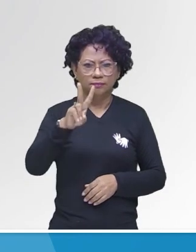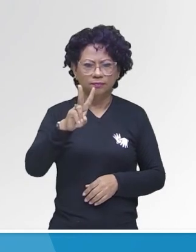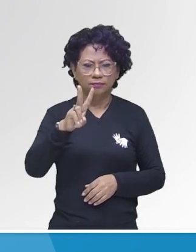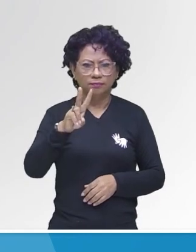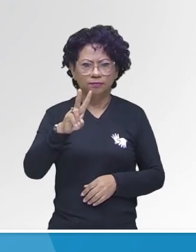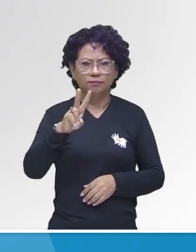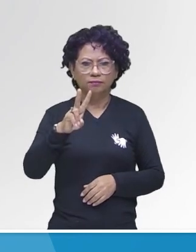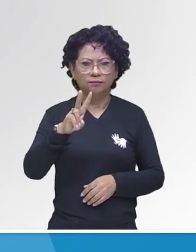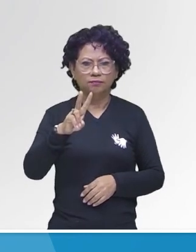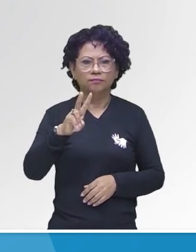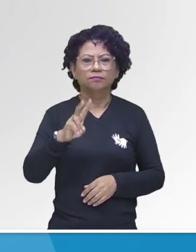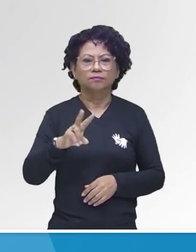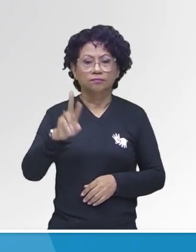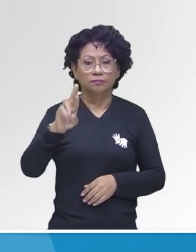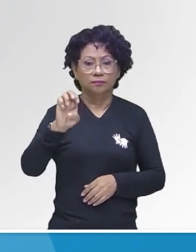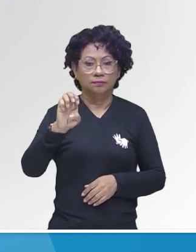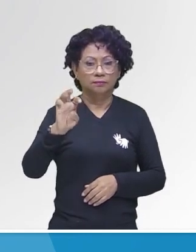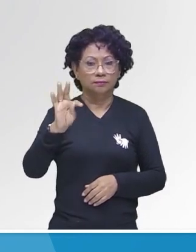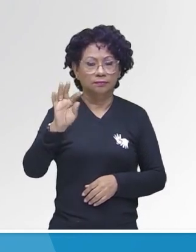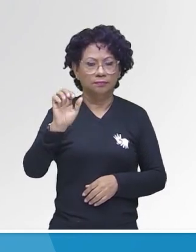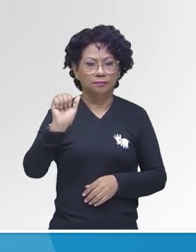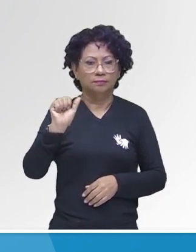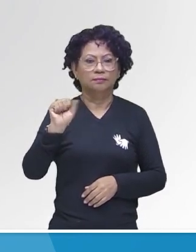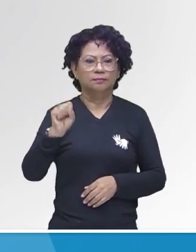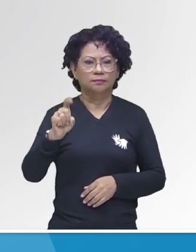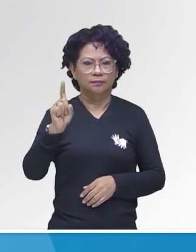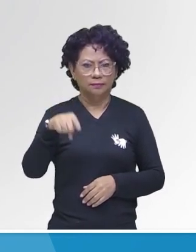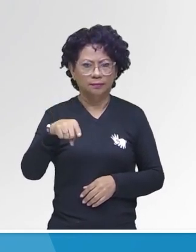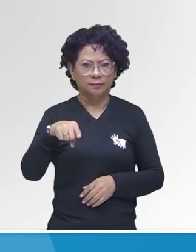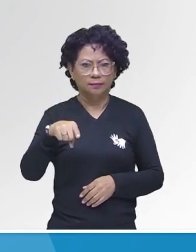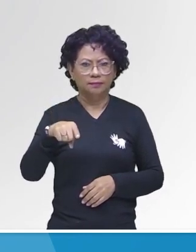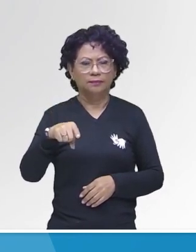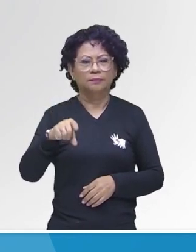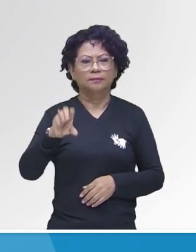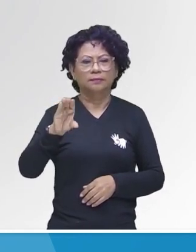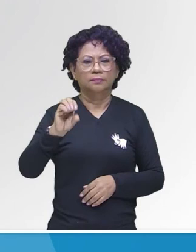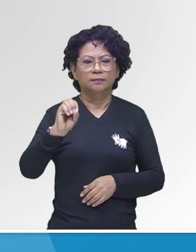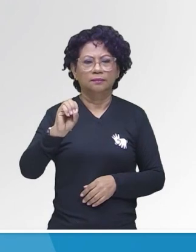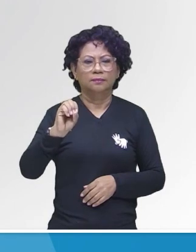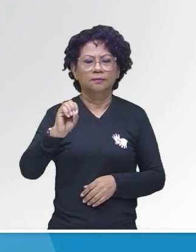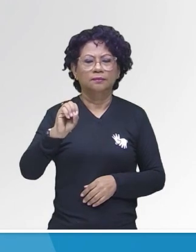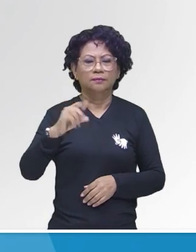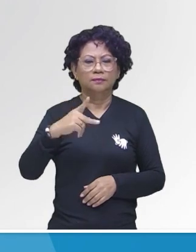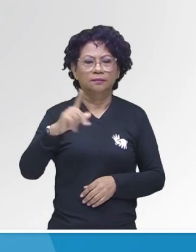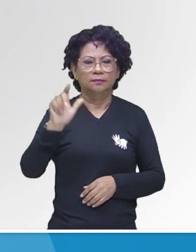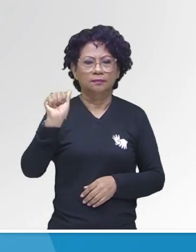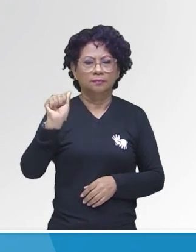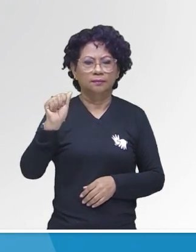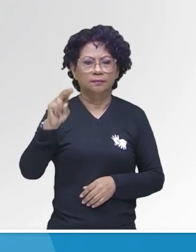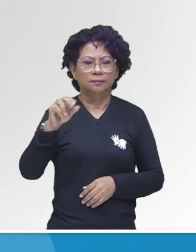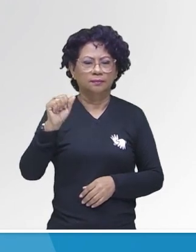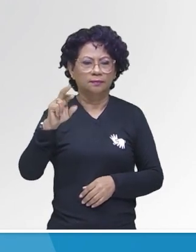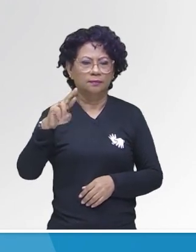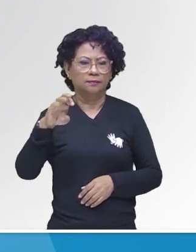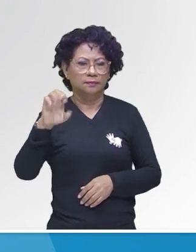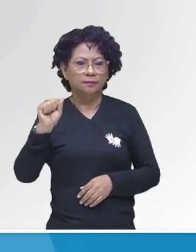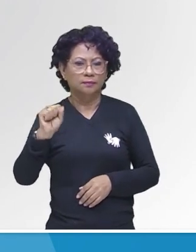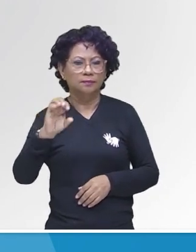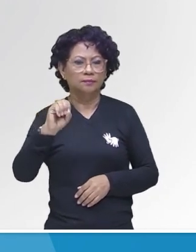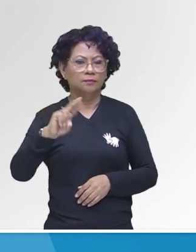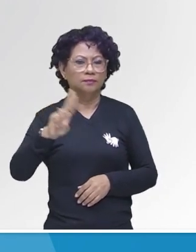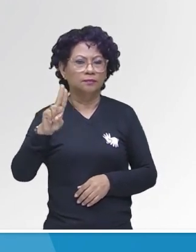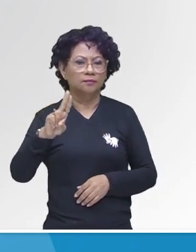ou são reversas. A gente pode entender da seguinte forma. 2 retas são pertencentes ao mesmo